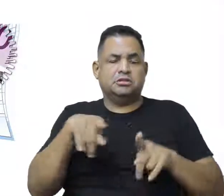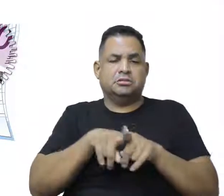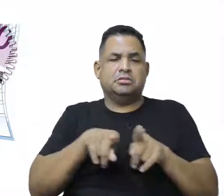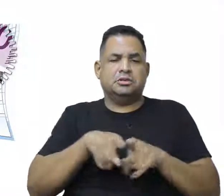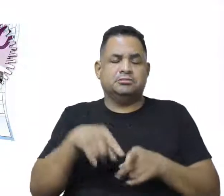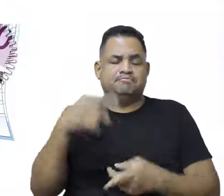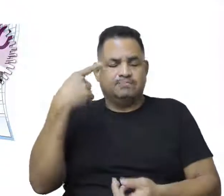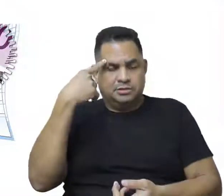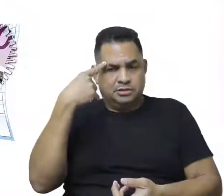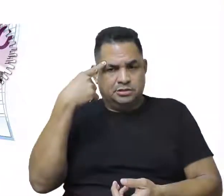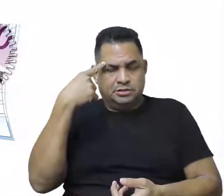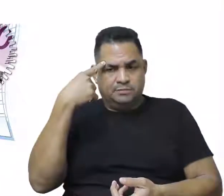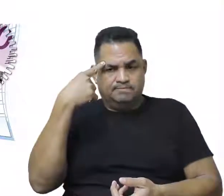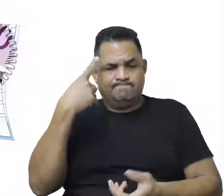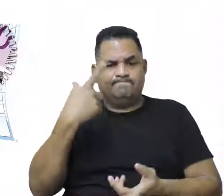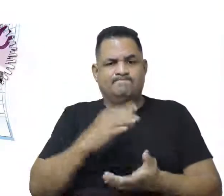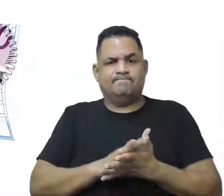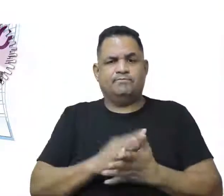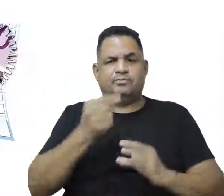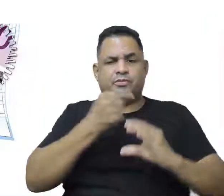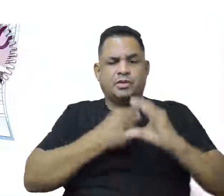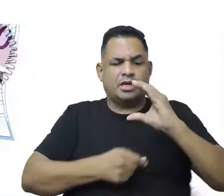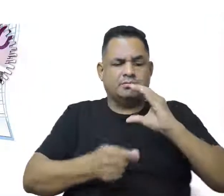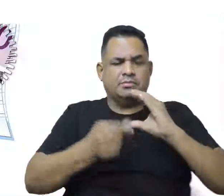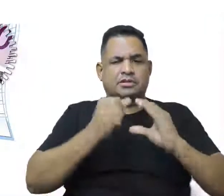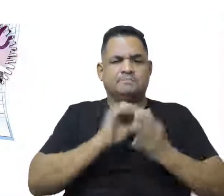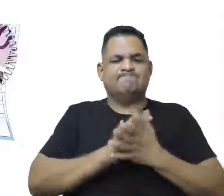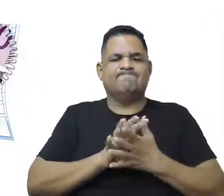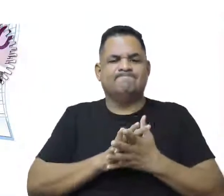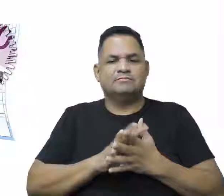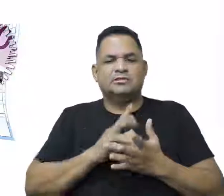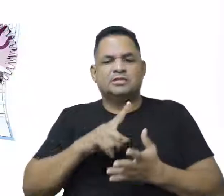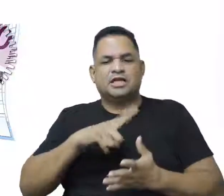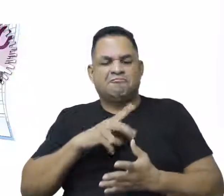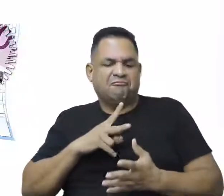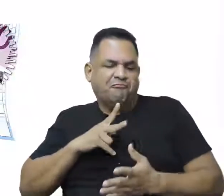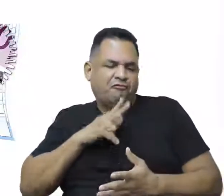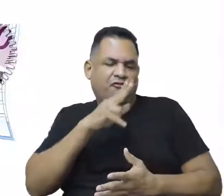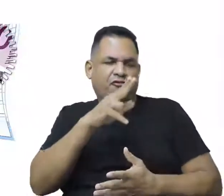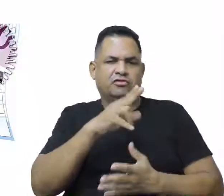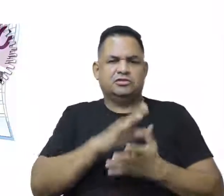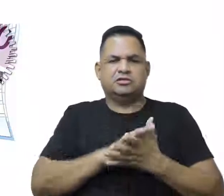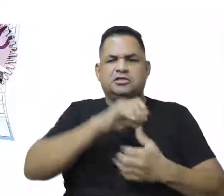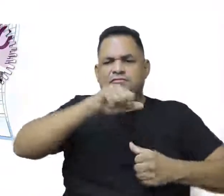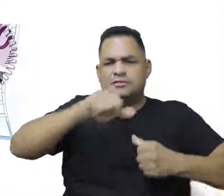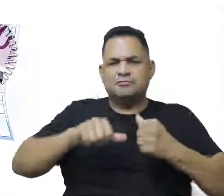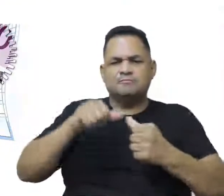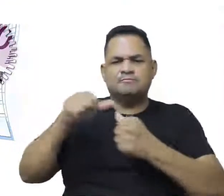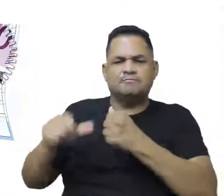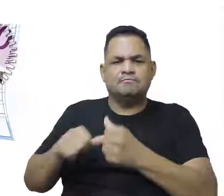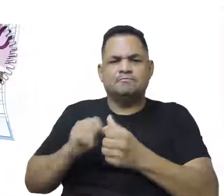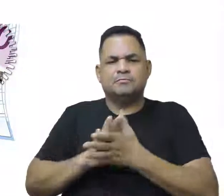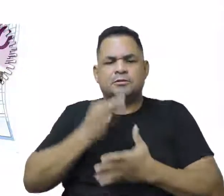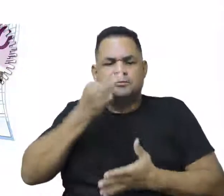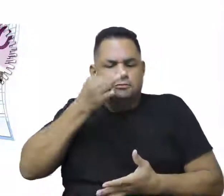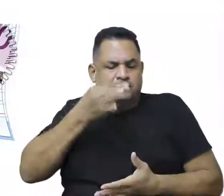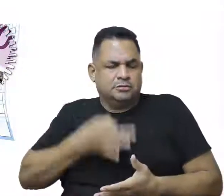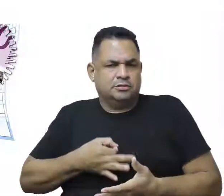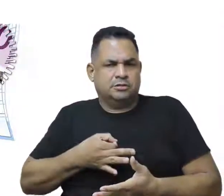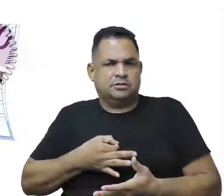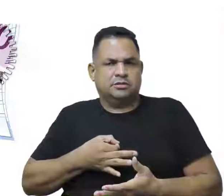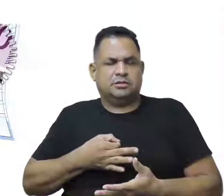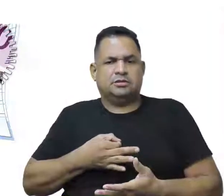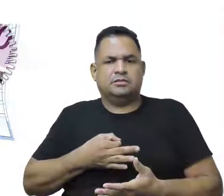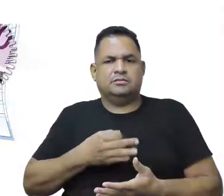pensar. Esse capitalismo é tão feroz, ele se reinventa de uma forma, ele deu tanto certo,